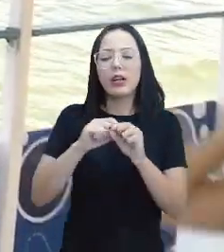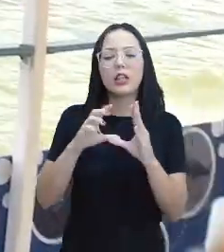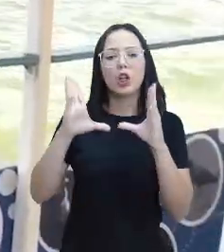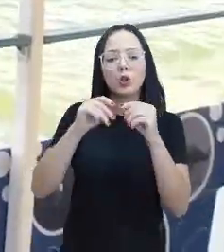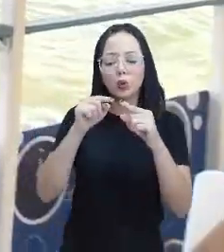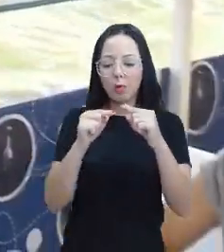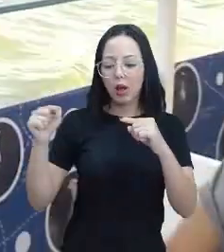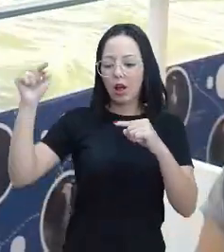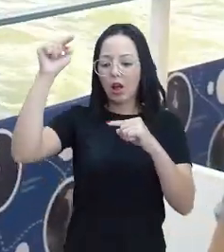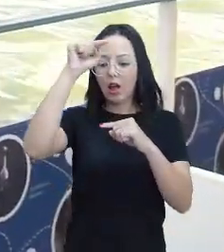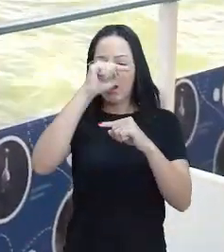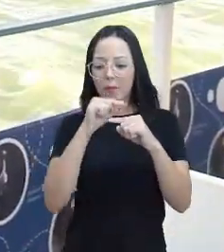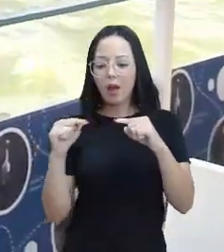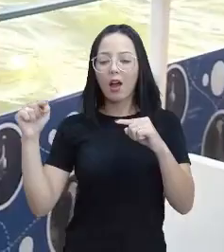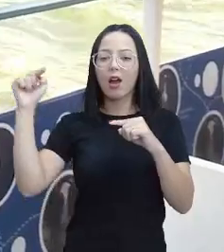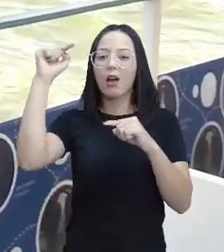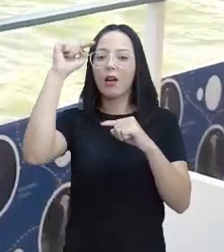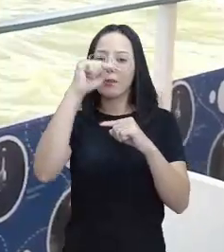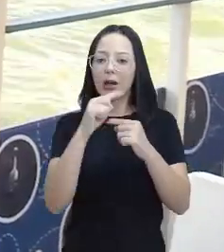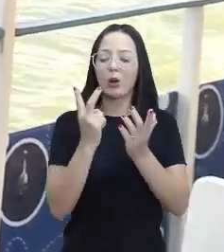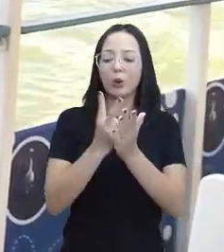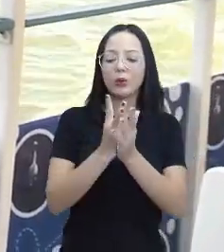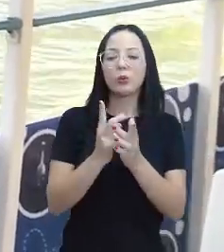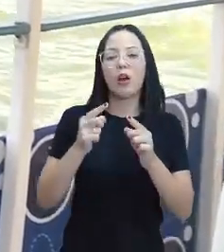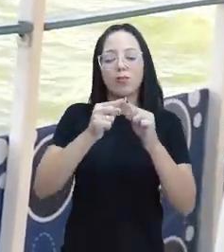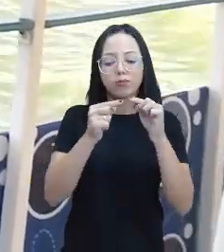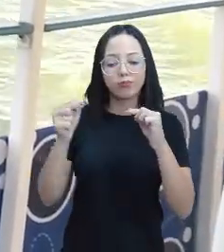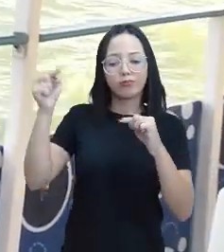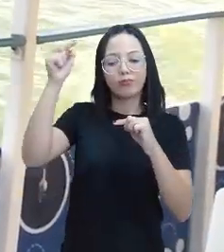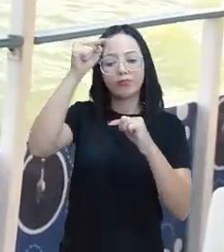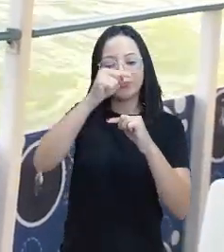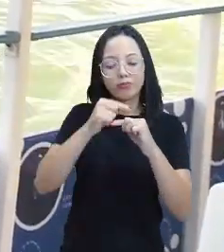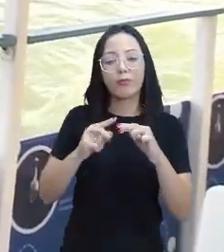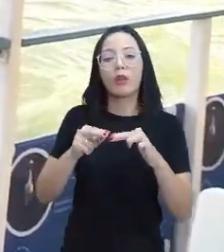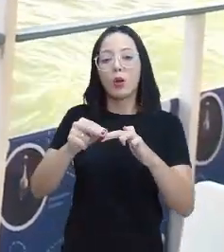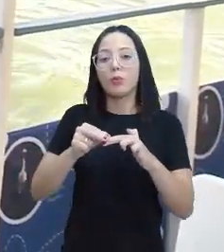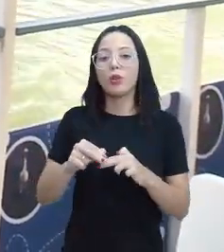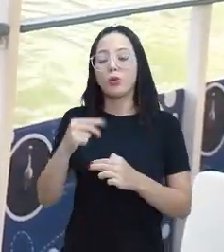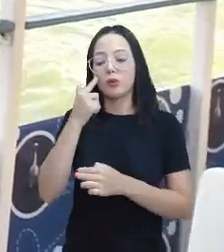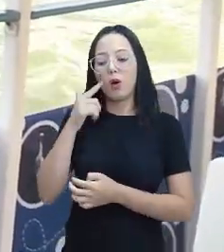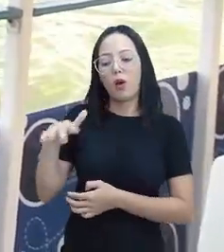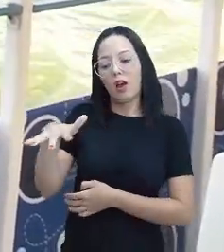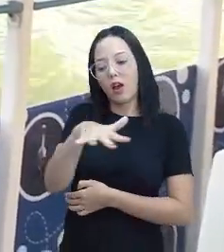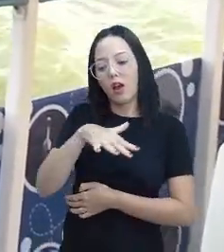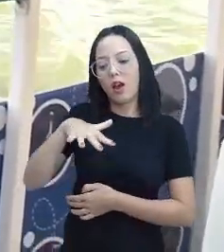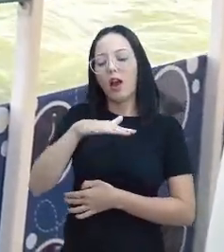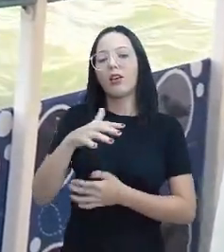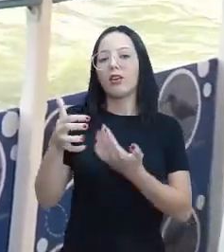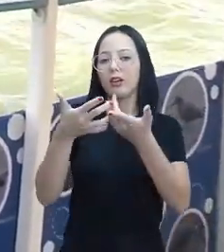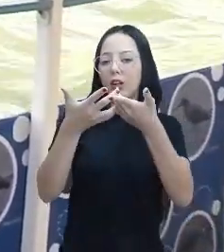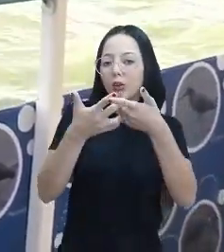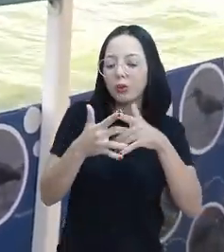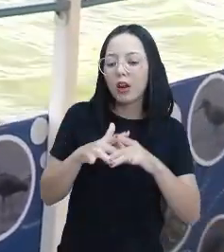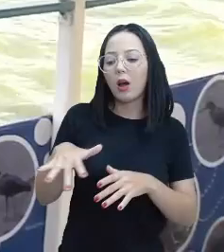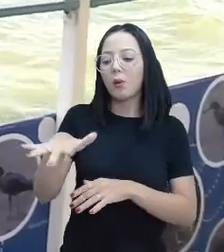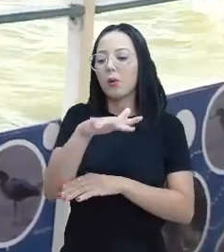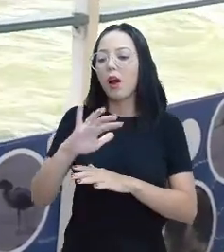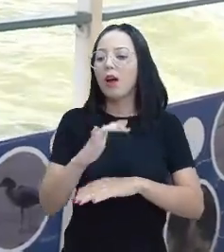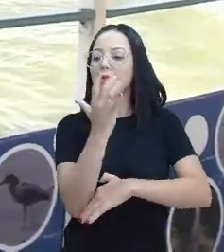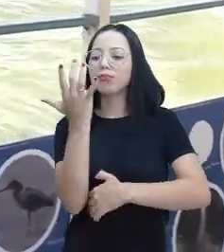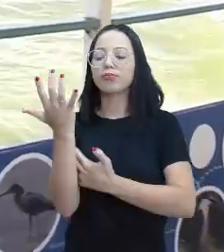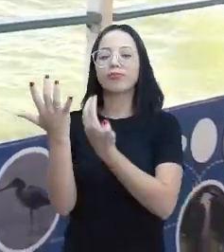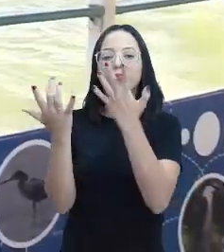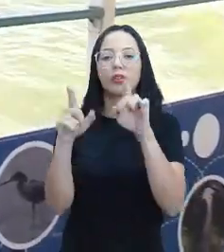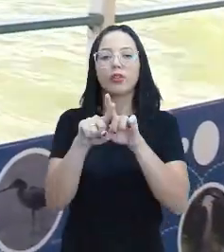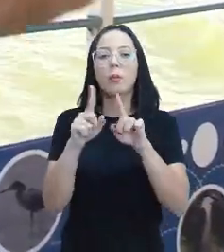ciclo hidrológico, né? Para manter o ciclo hidrológico. Então, nas áreas naturais, nas áreas de floresta, alimenta os